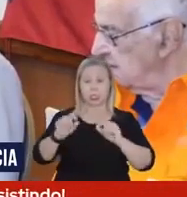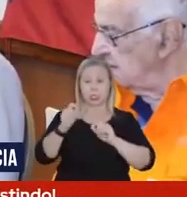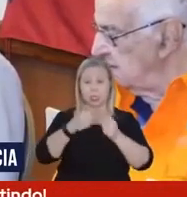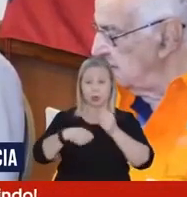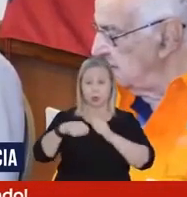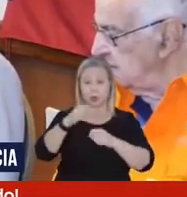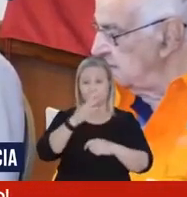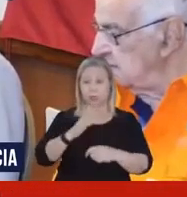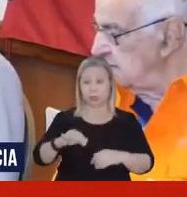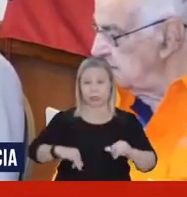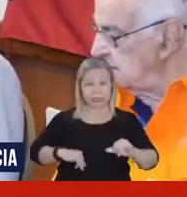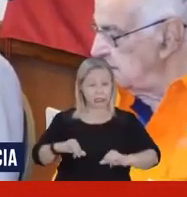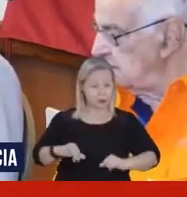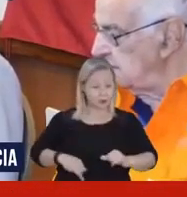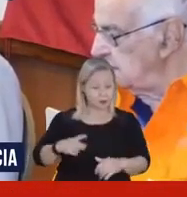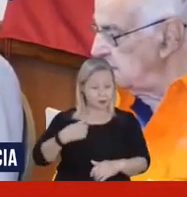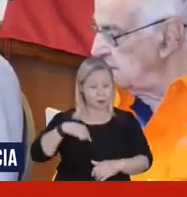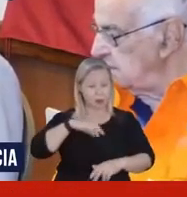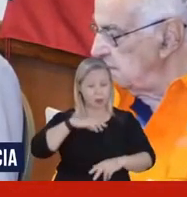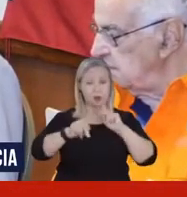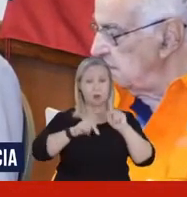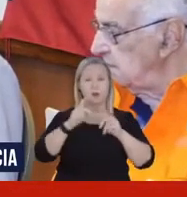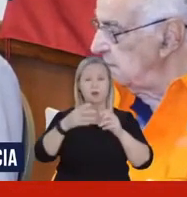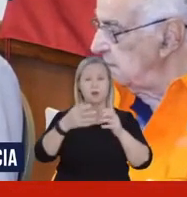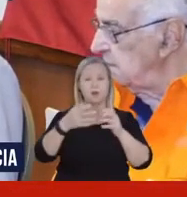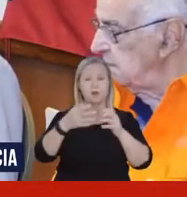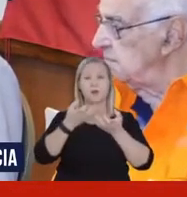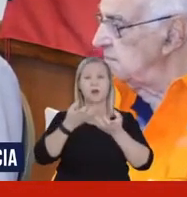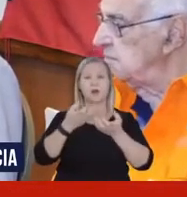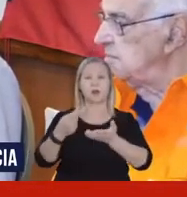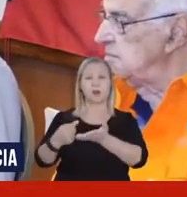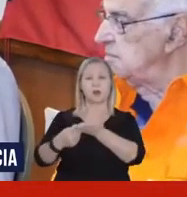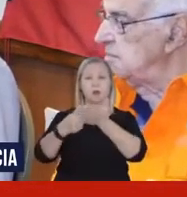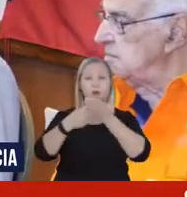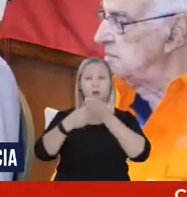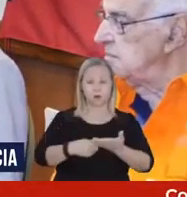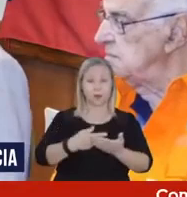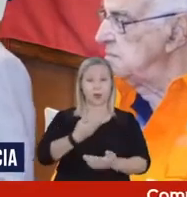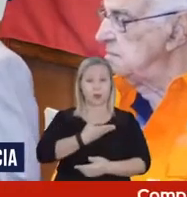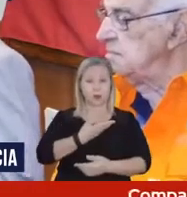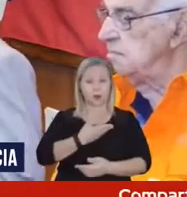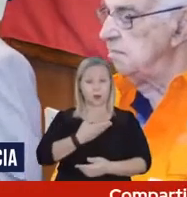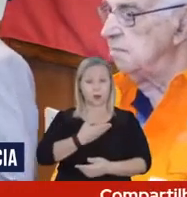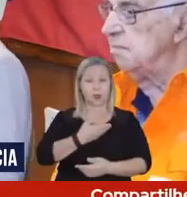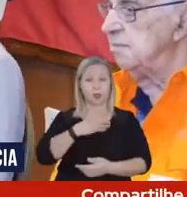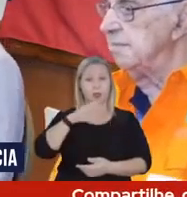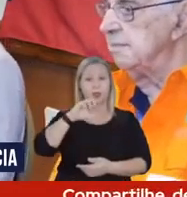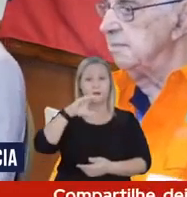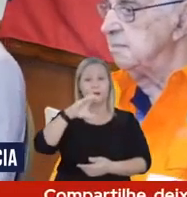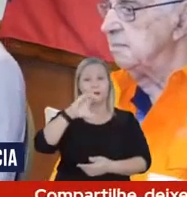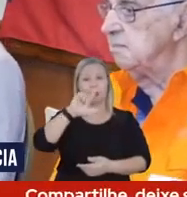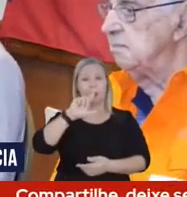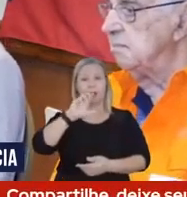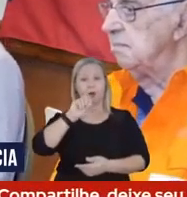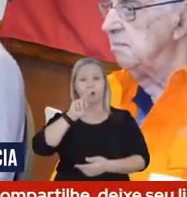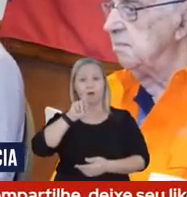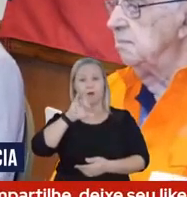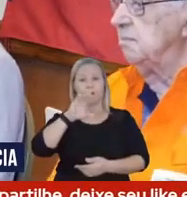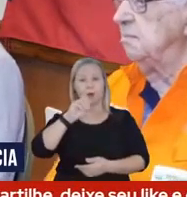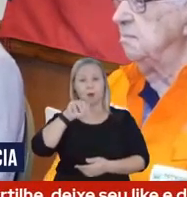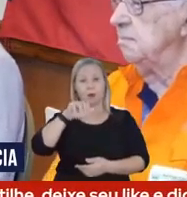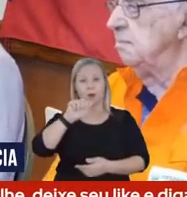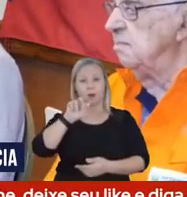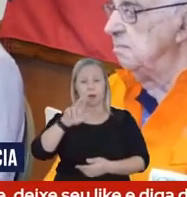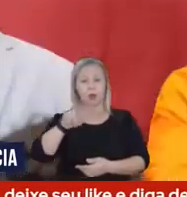povo. Então, eu queria convidar o companheiro Cloviomar Cararini, que é do DIEESE, para falar exatamente sobre